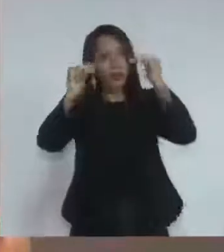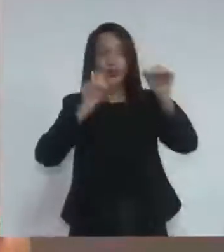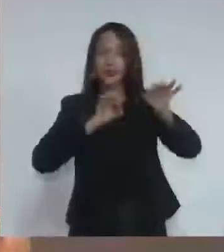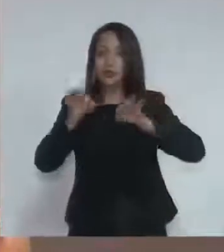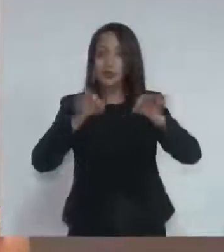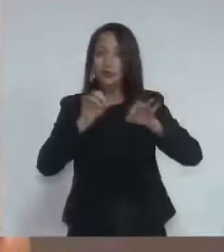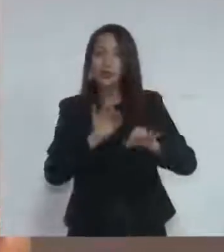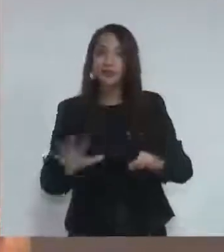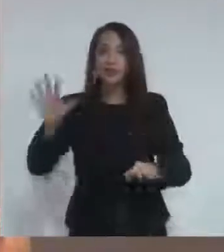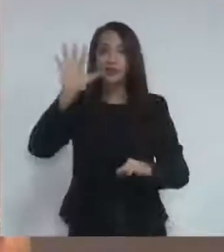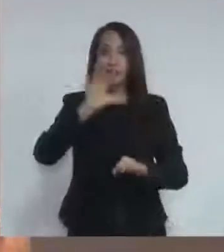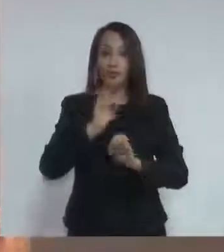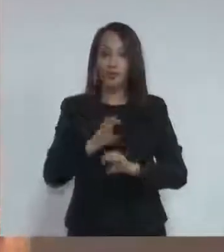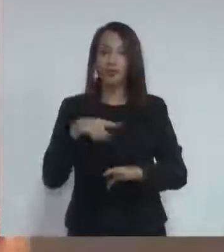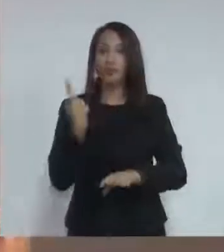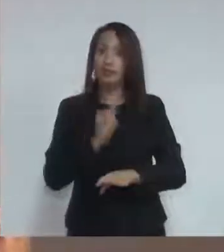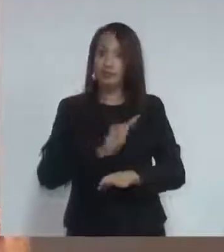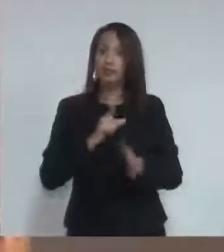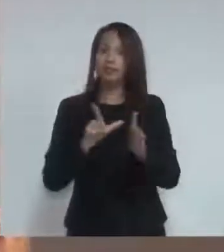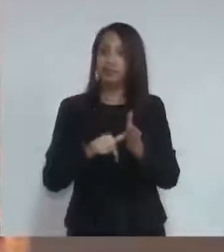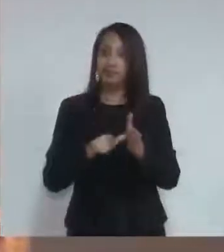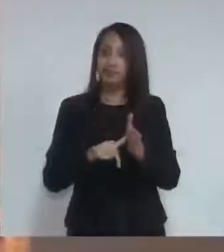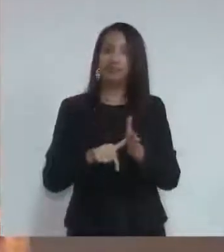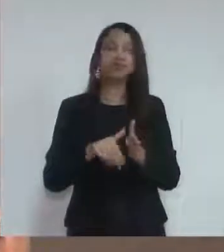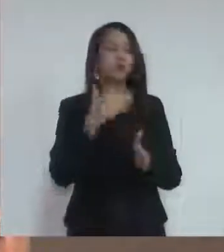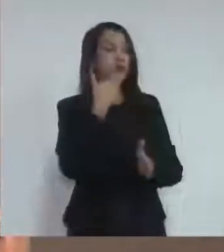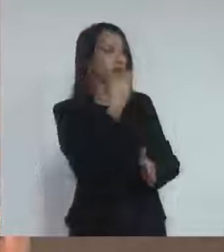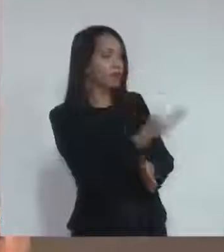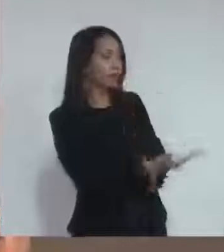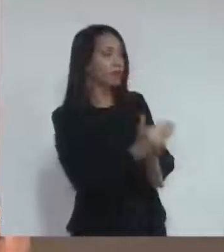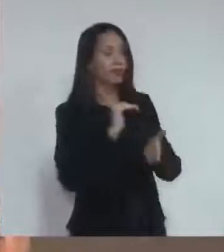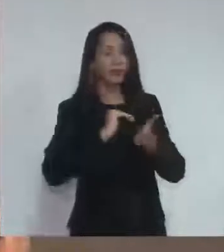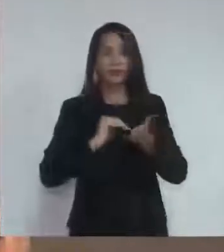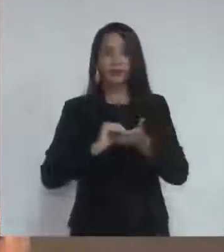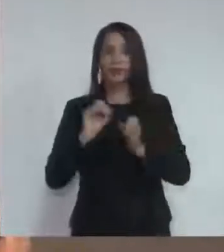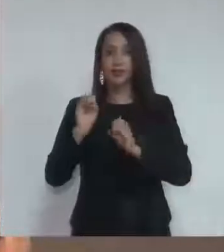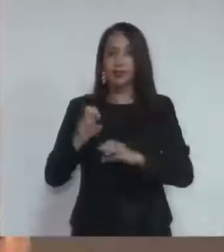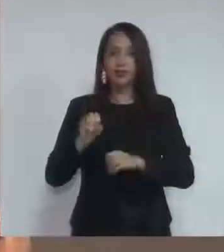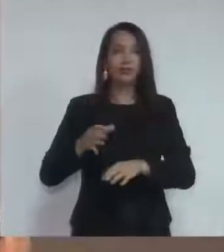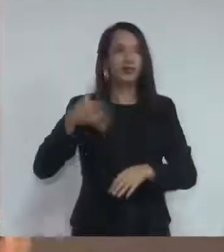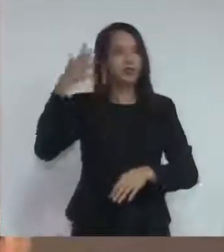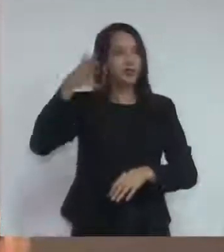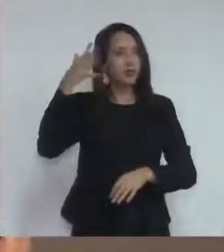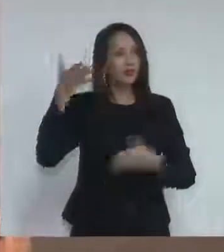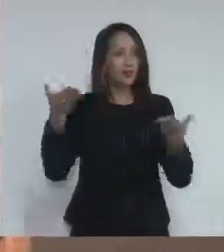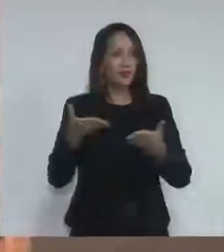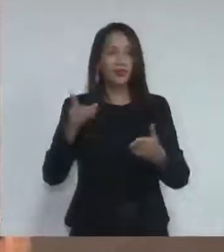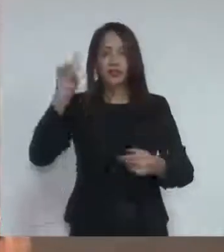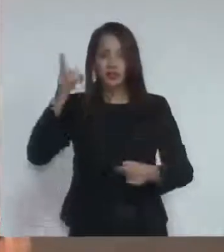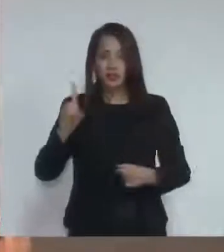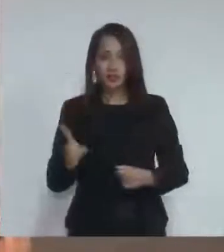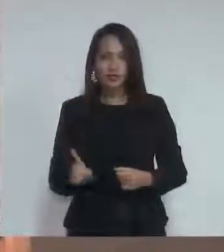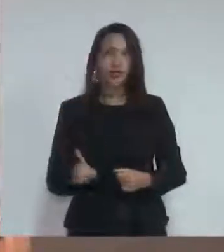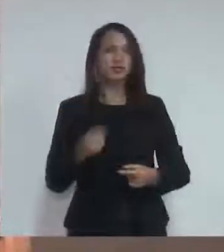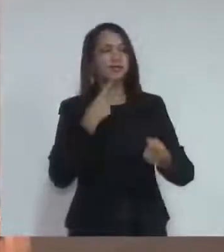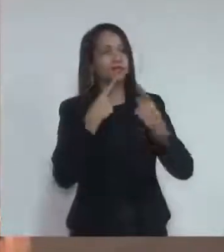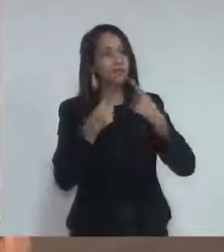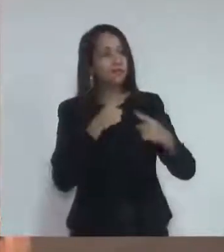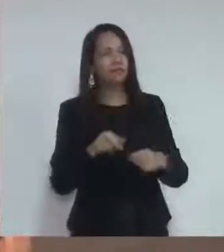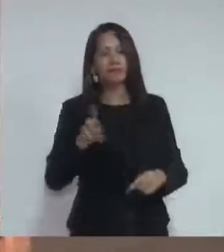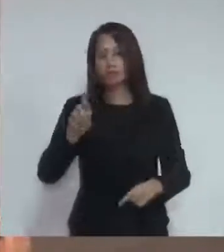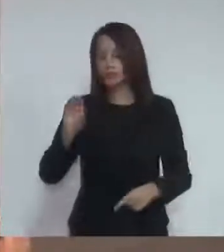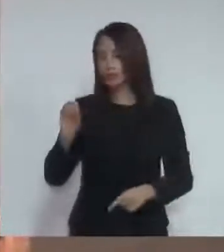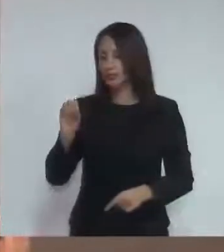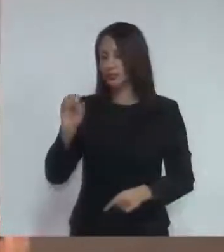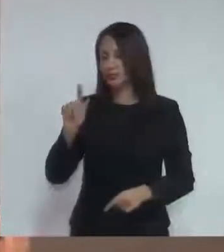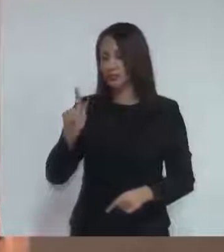já estamos atrasados, eu sugiro à Secretaria de Educação, falei agora durante a sessão com o diretor, falei com o Rogério, e